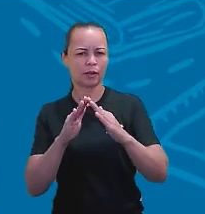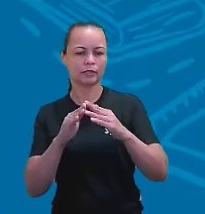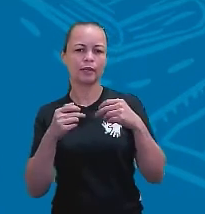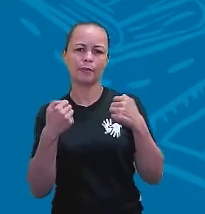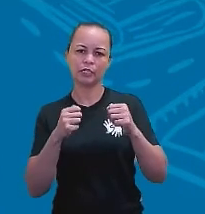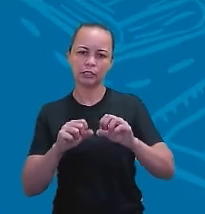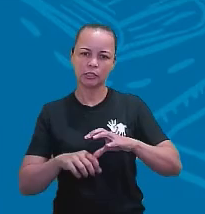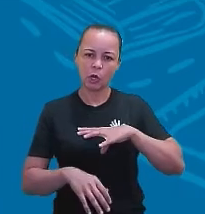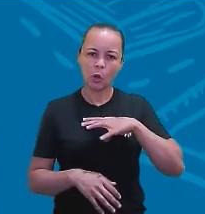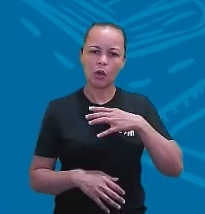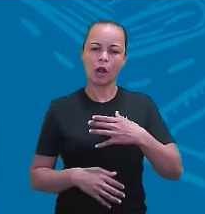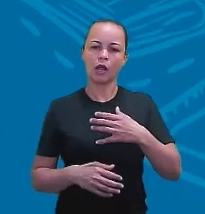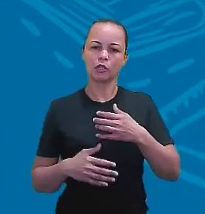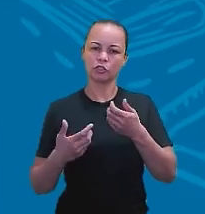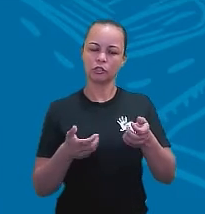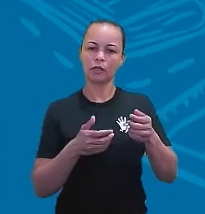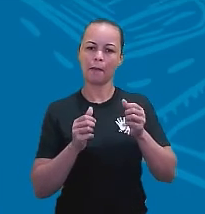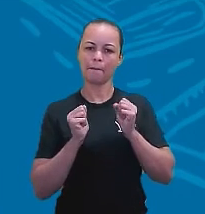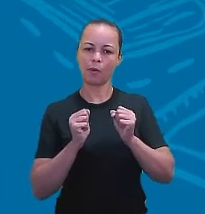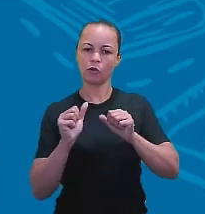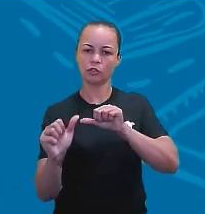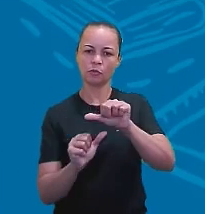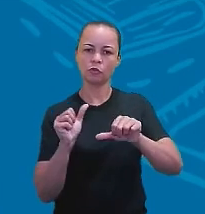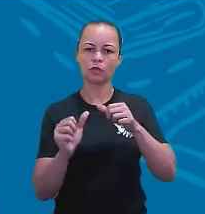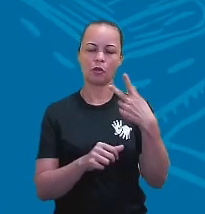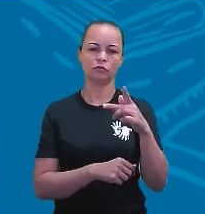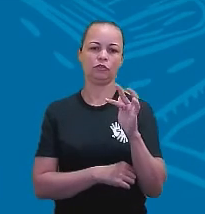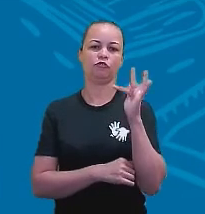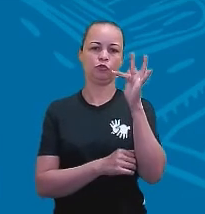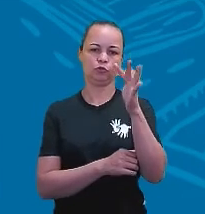confiante que pode mudar o seu futuro para melhor,